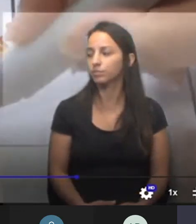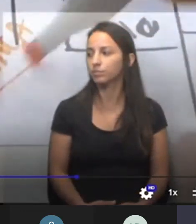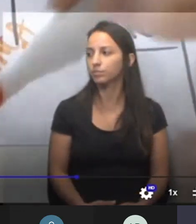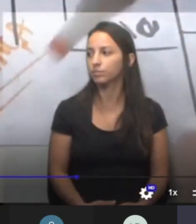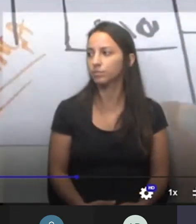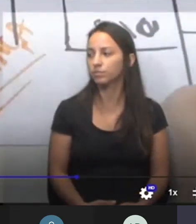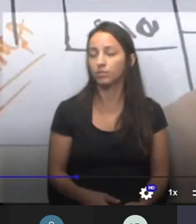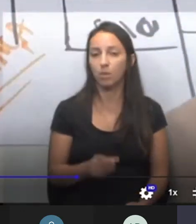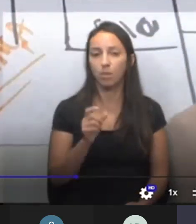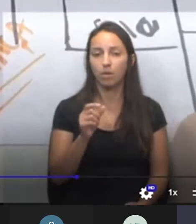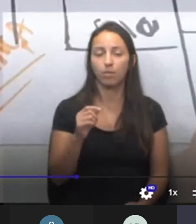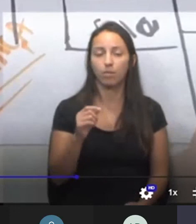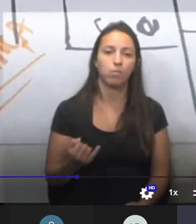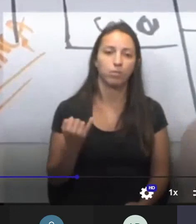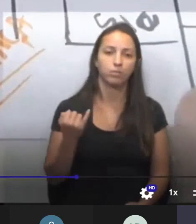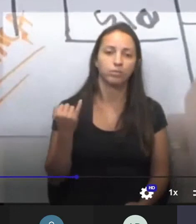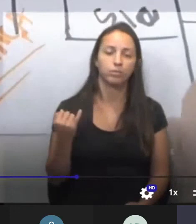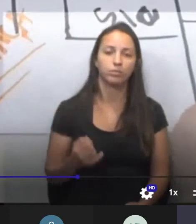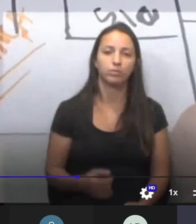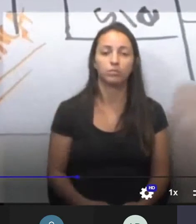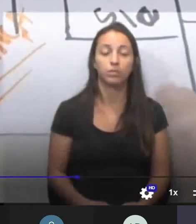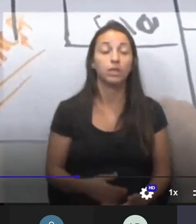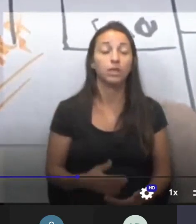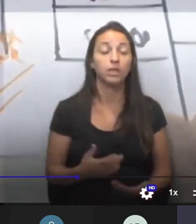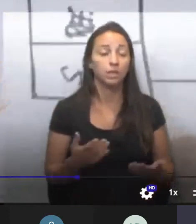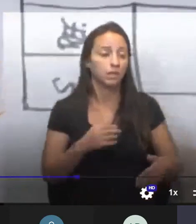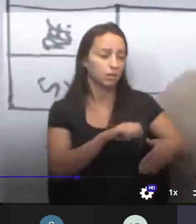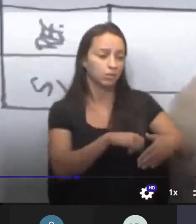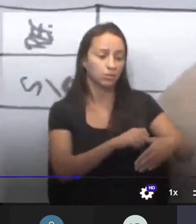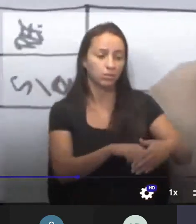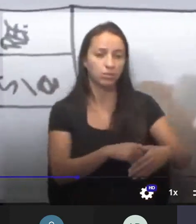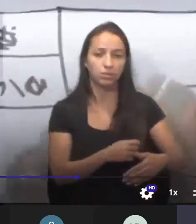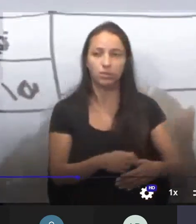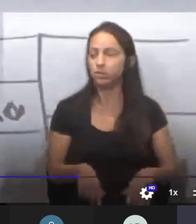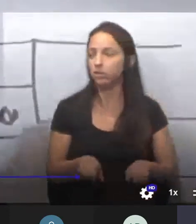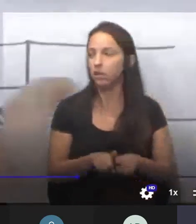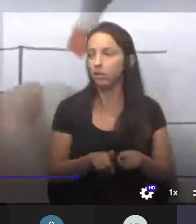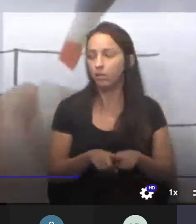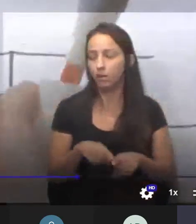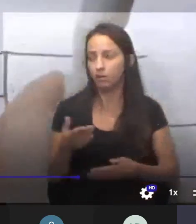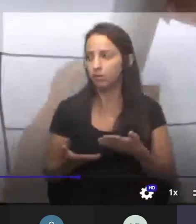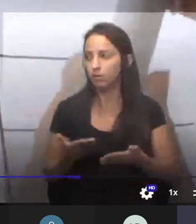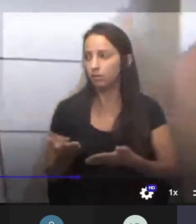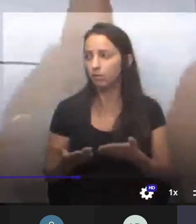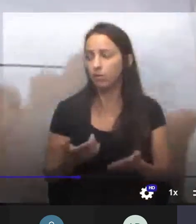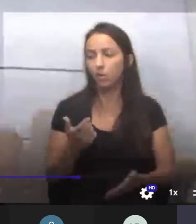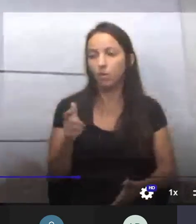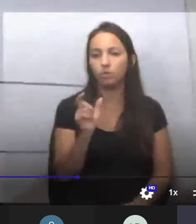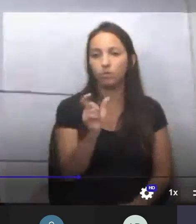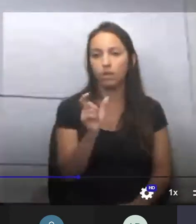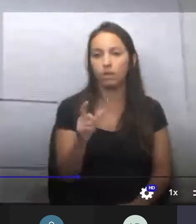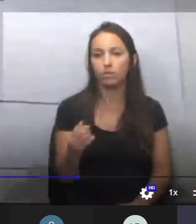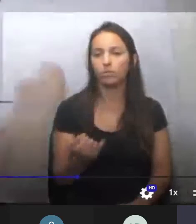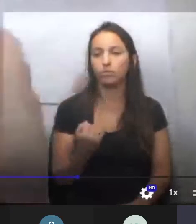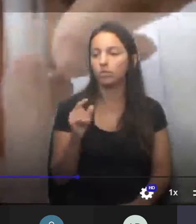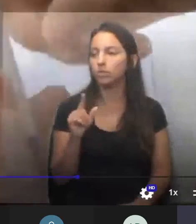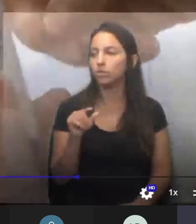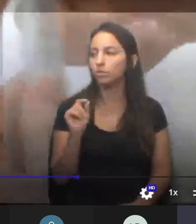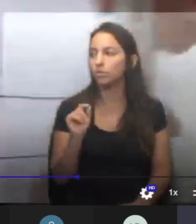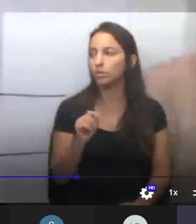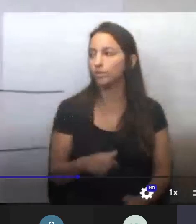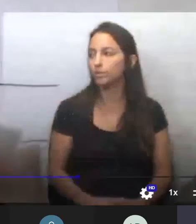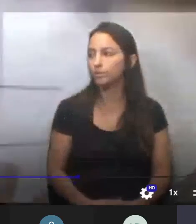É uma palavra muito importante. E na cozinha e nos serviços, outra palavra de ordem